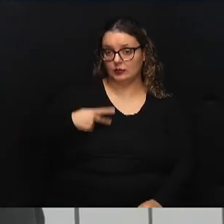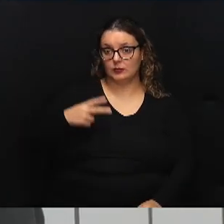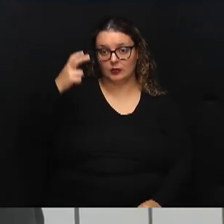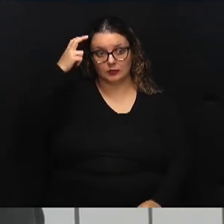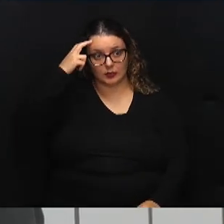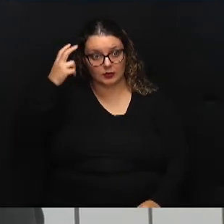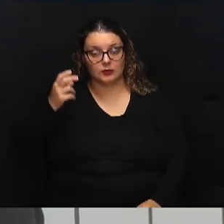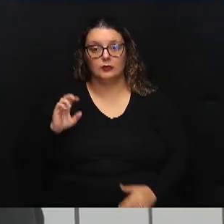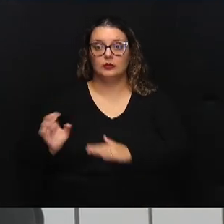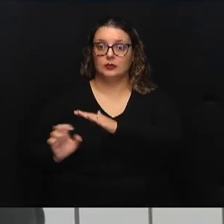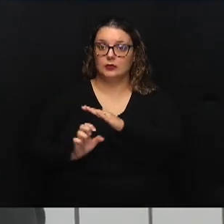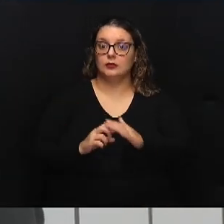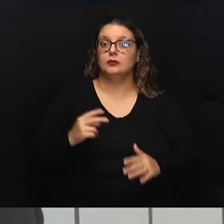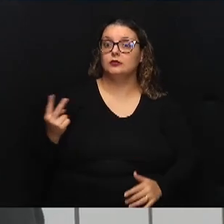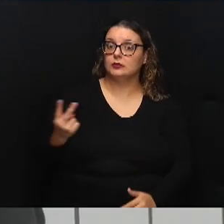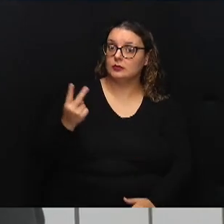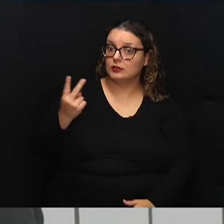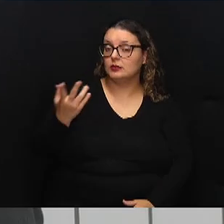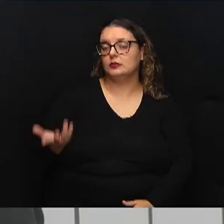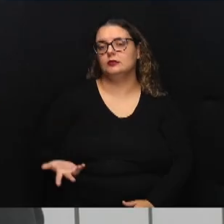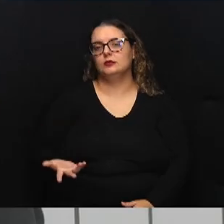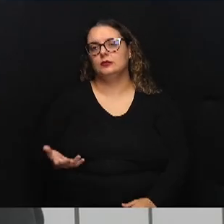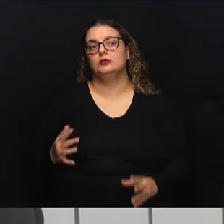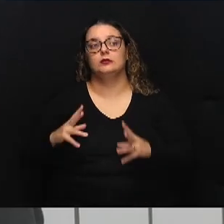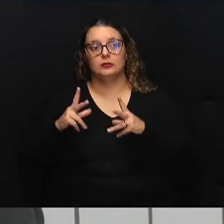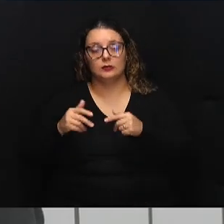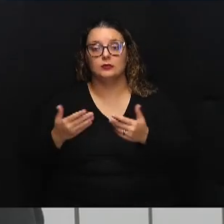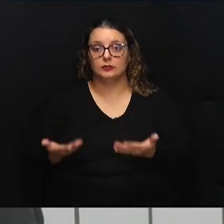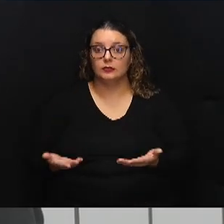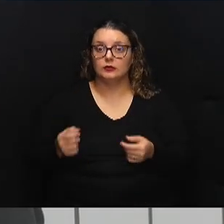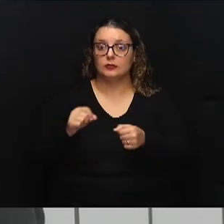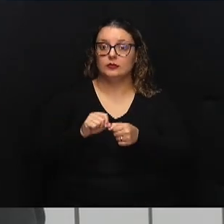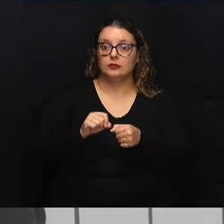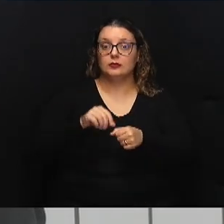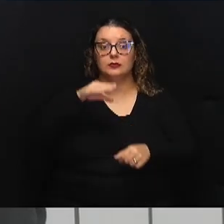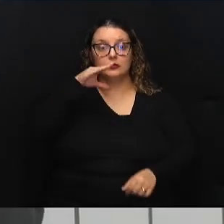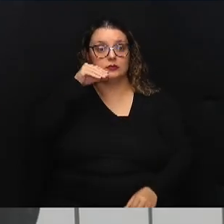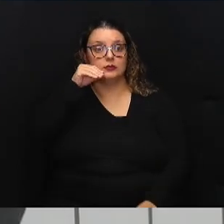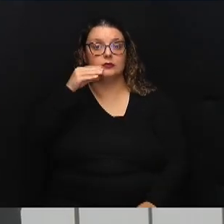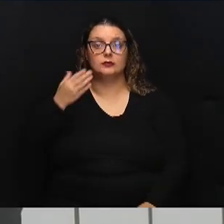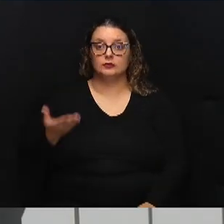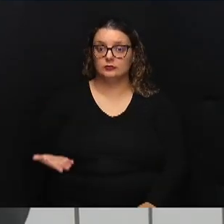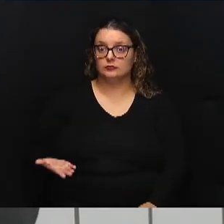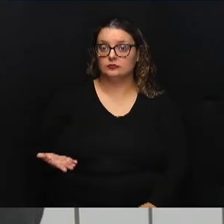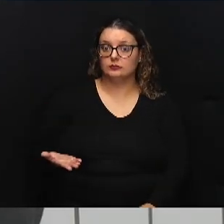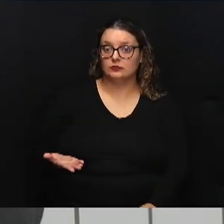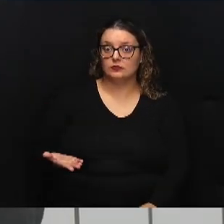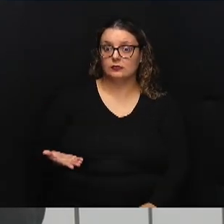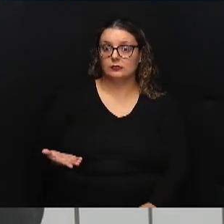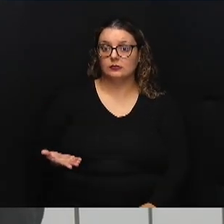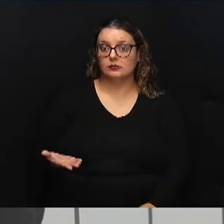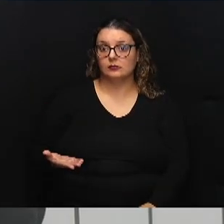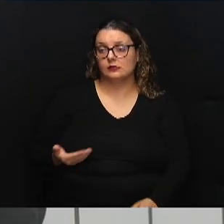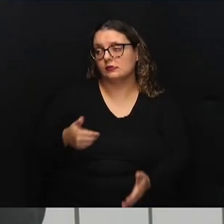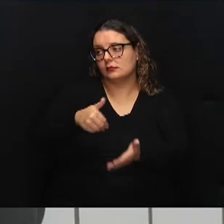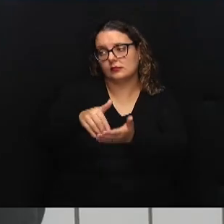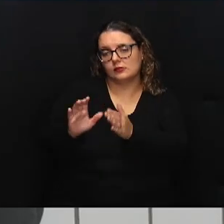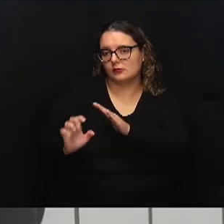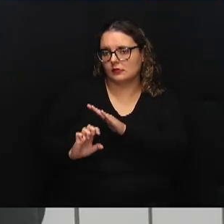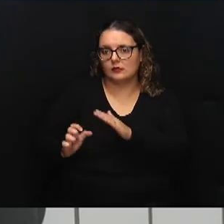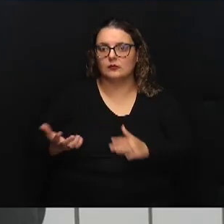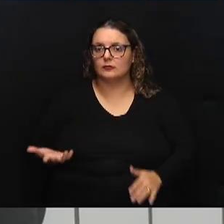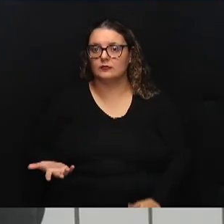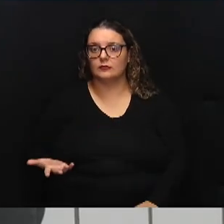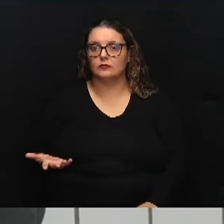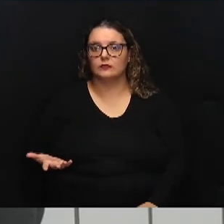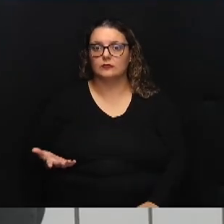empresa também, os valores. Então, tudo isso leva o funcionário a sair da empresa, né? E ele não